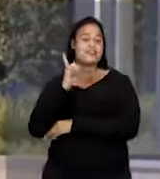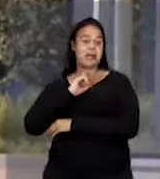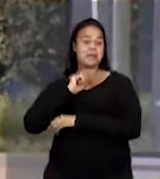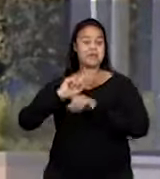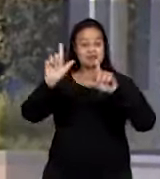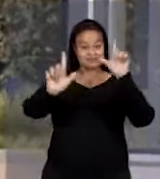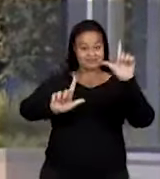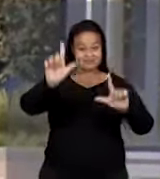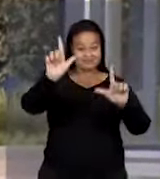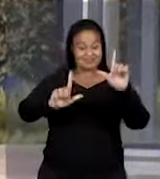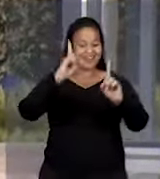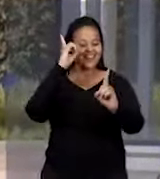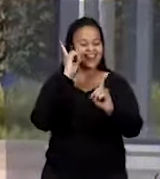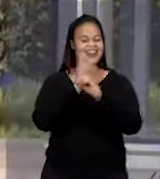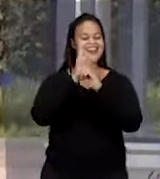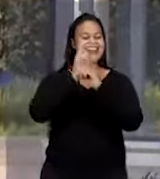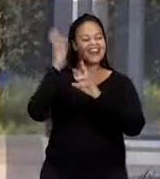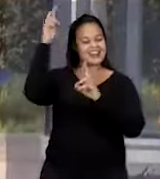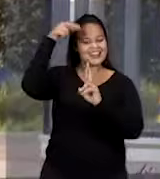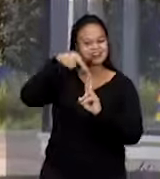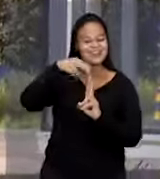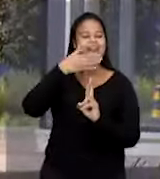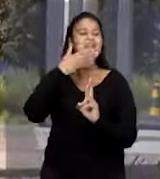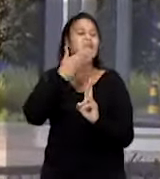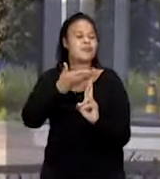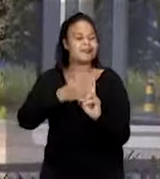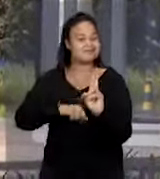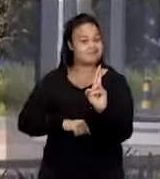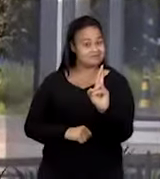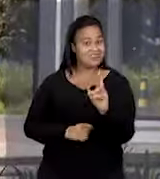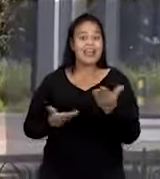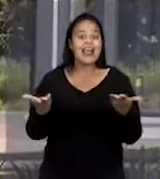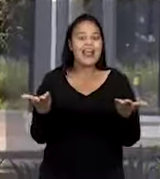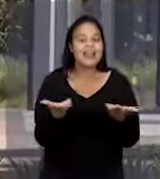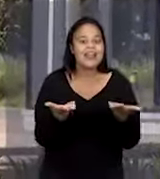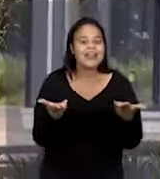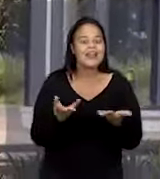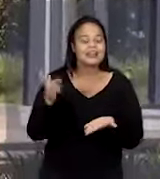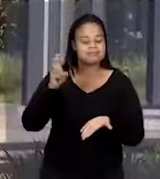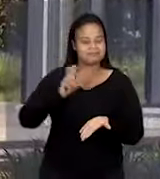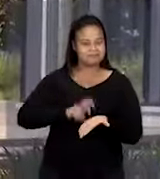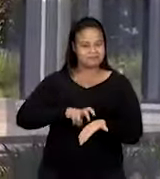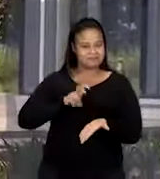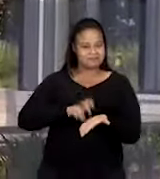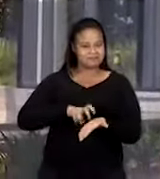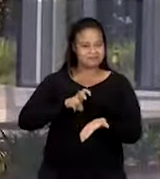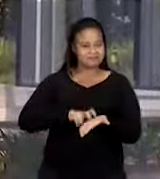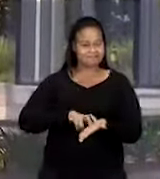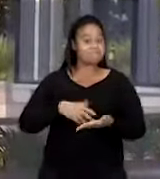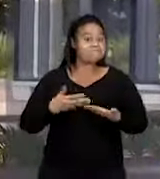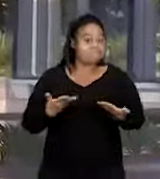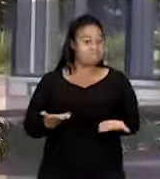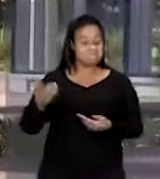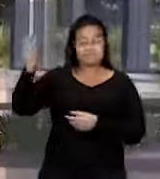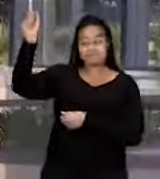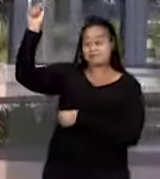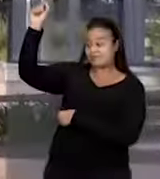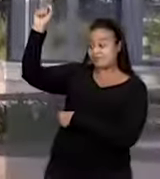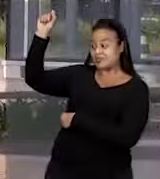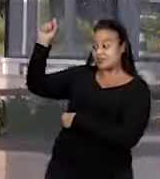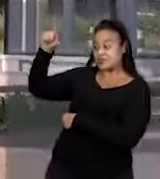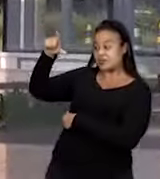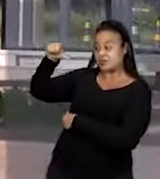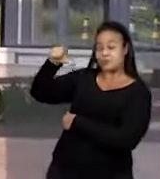para encontrar nosso ponto de referência. Agora é manhã. Então, o Sol ainda está